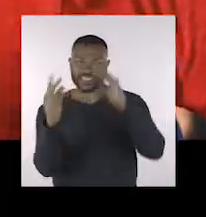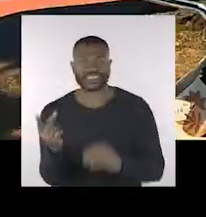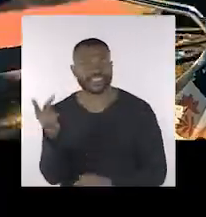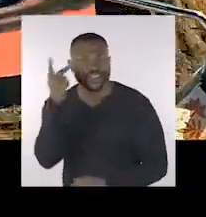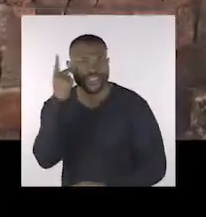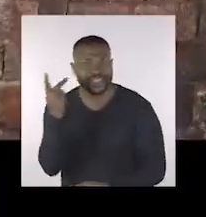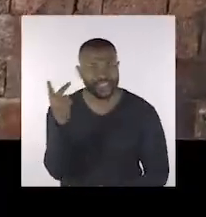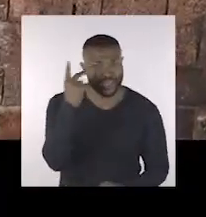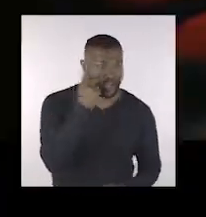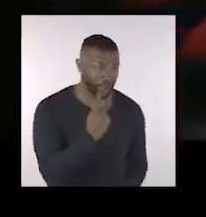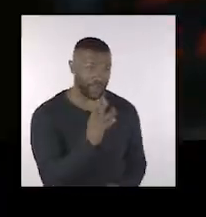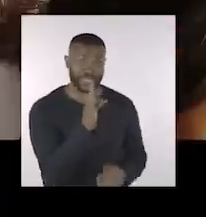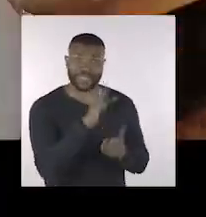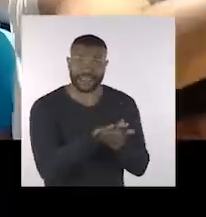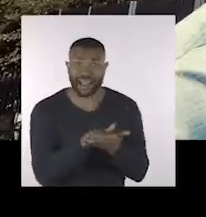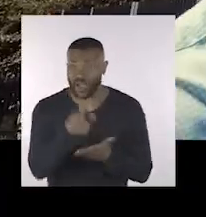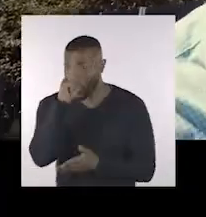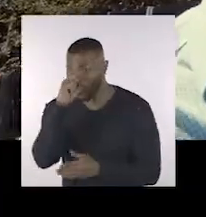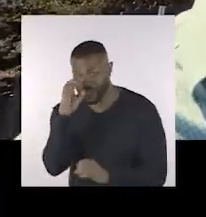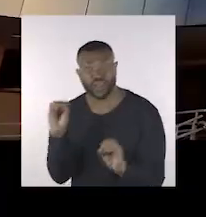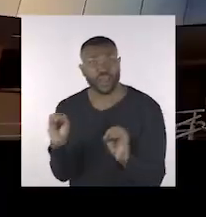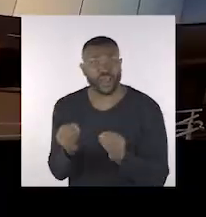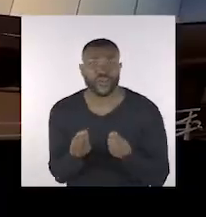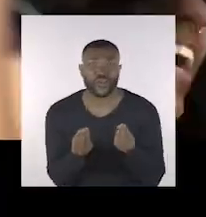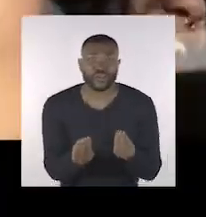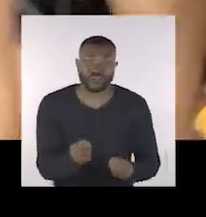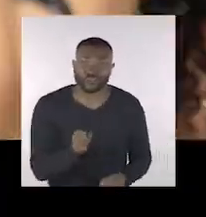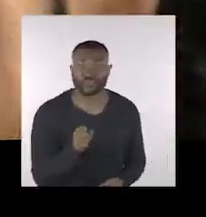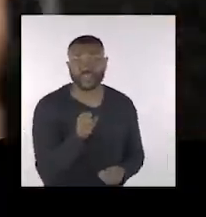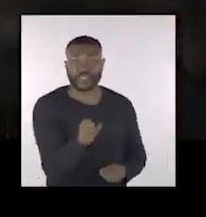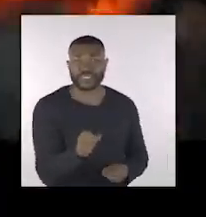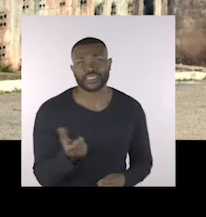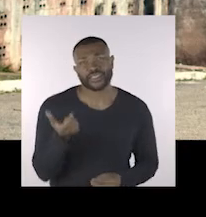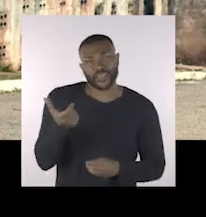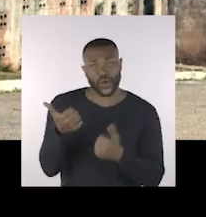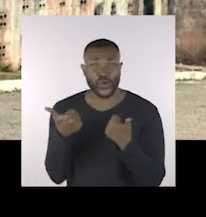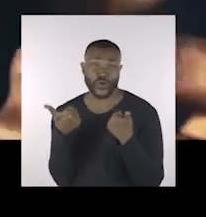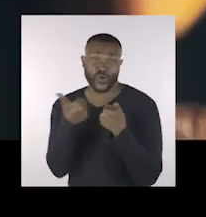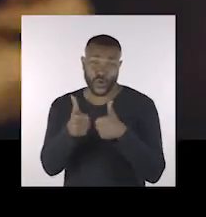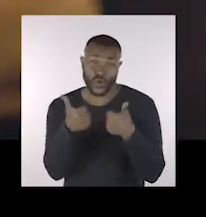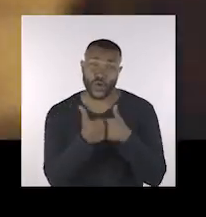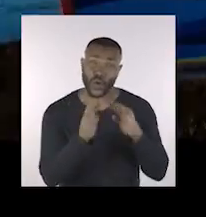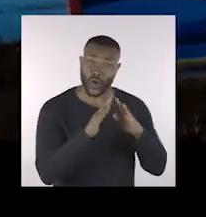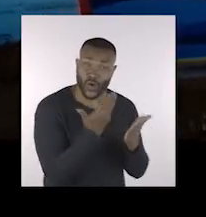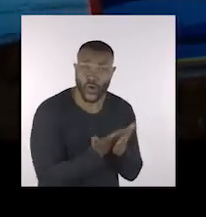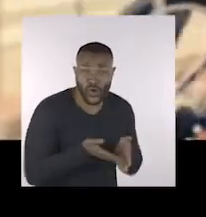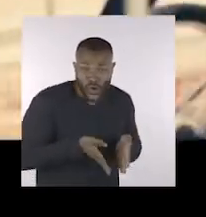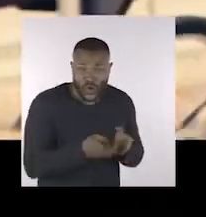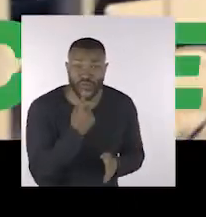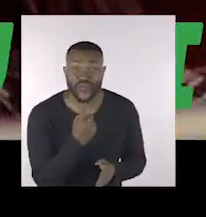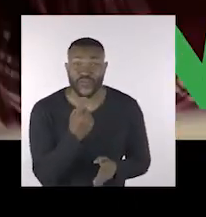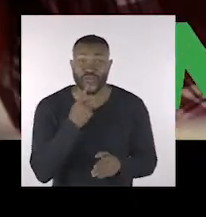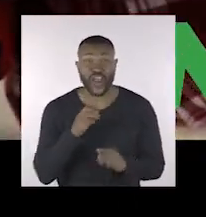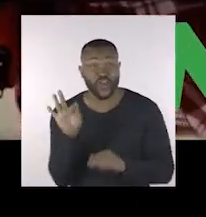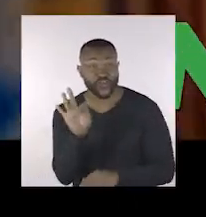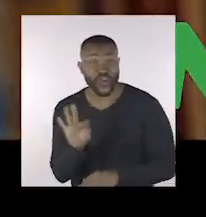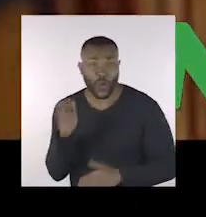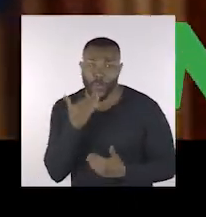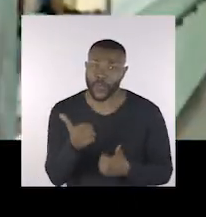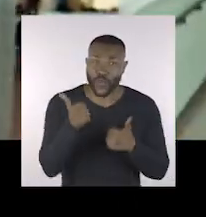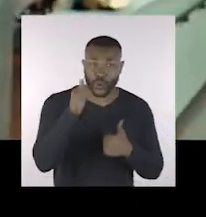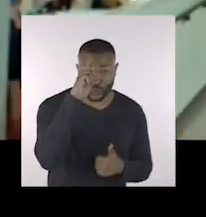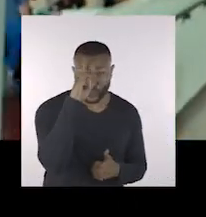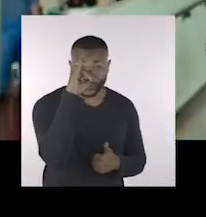imagem de São Paulo sem pt7 hospitais Imagine você bilhete único no céu ciclovia